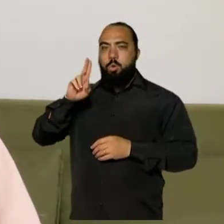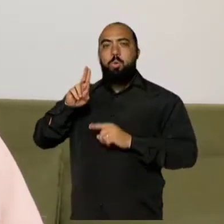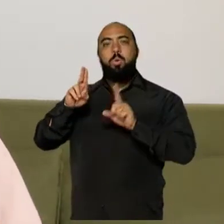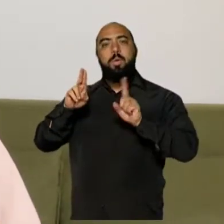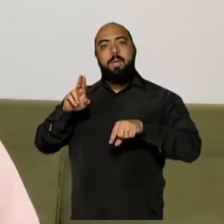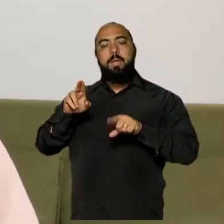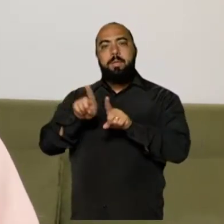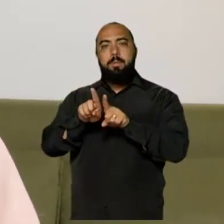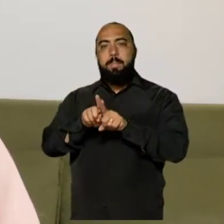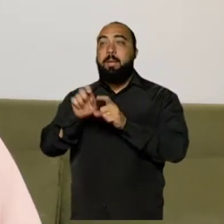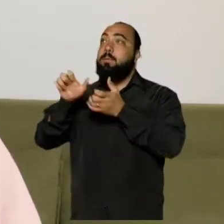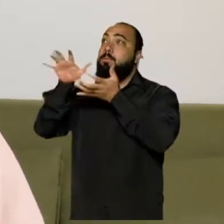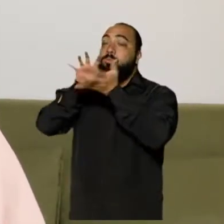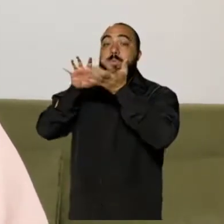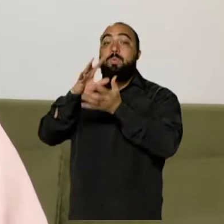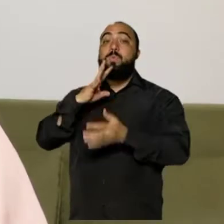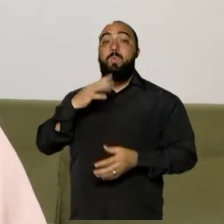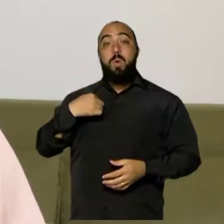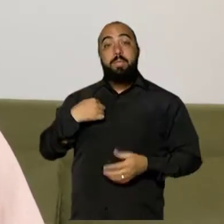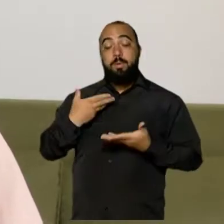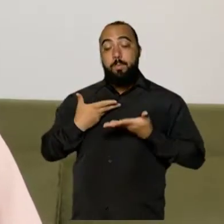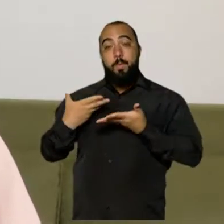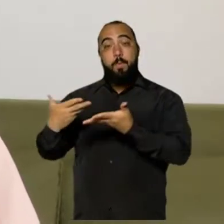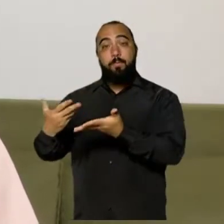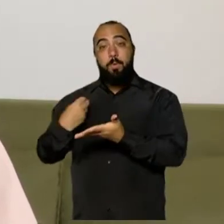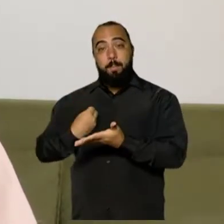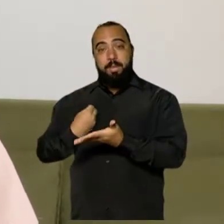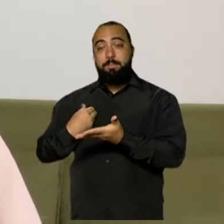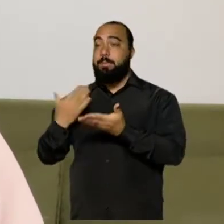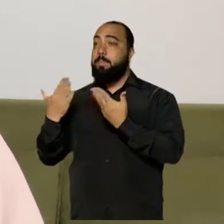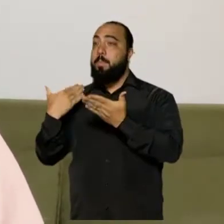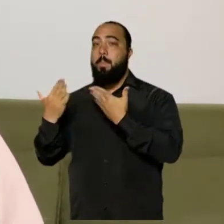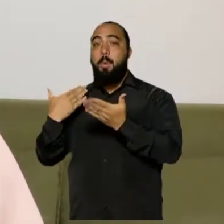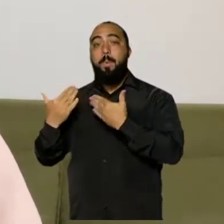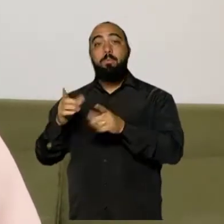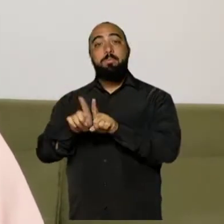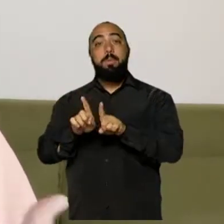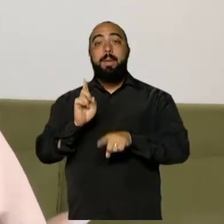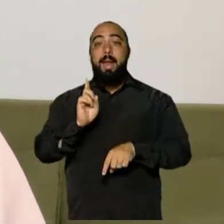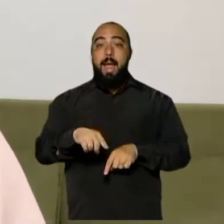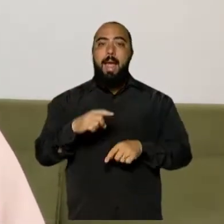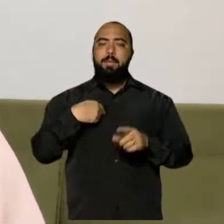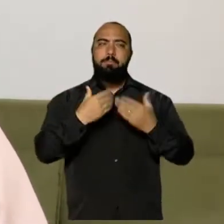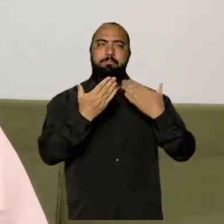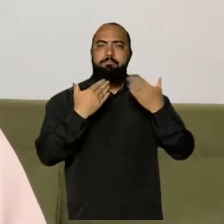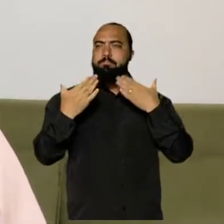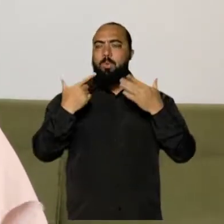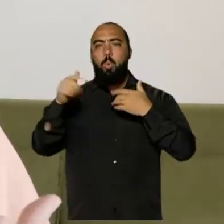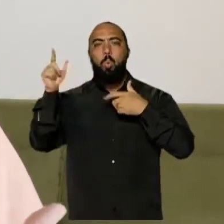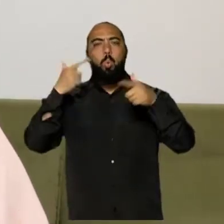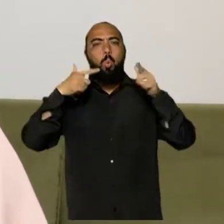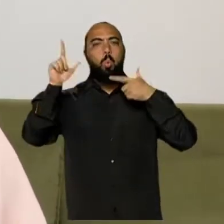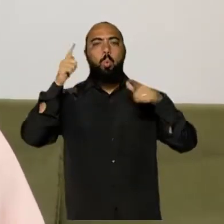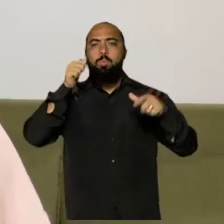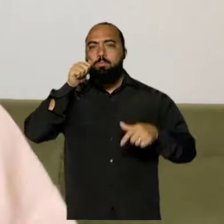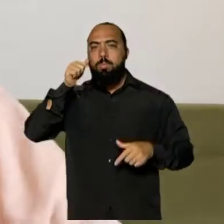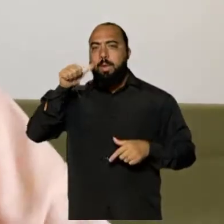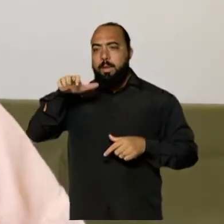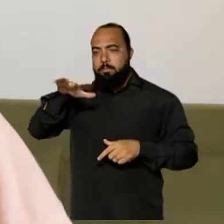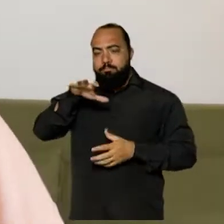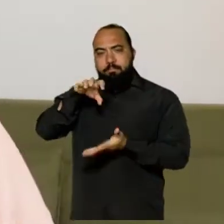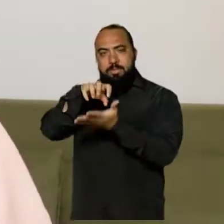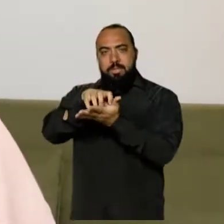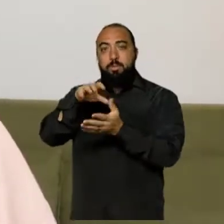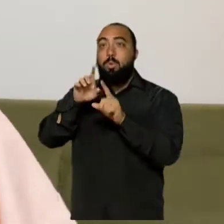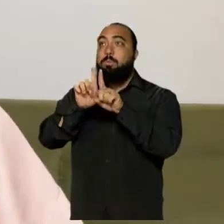UNOSA, me conheceu e me convidou a participar dessas discussões. E através dessas discussões com outras mulheres do setor espacial